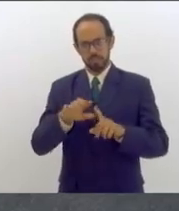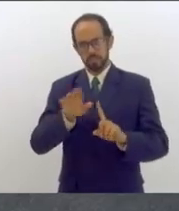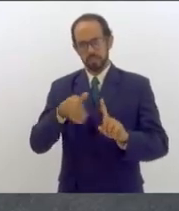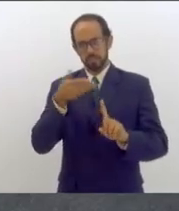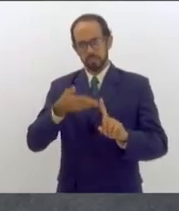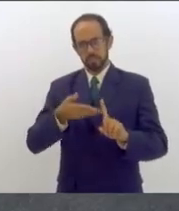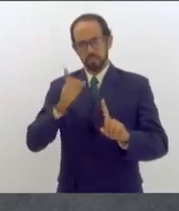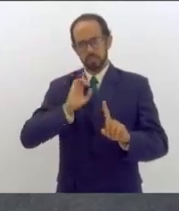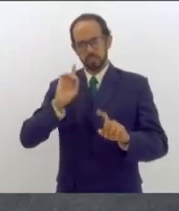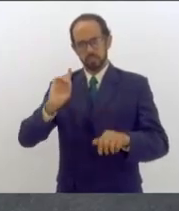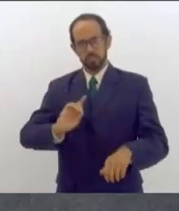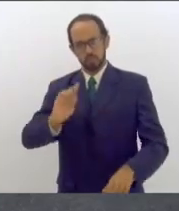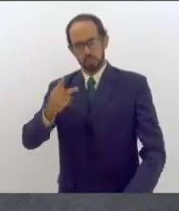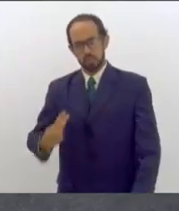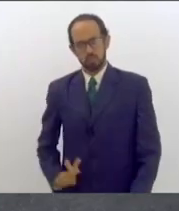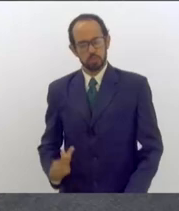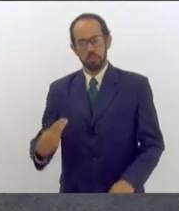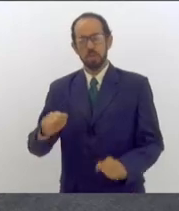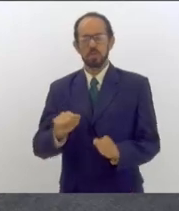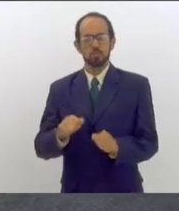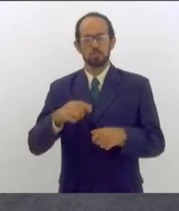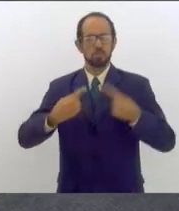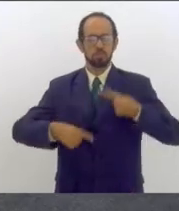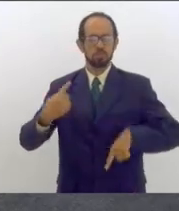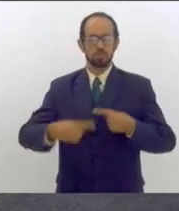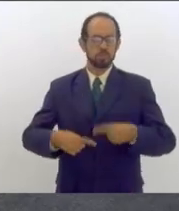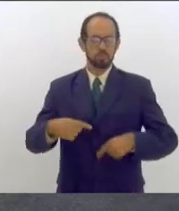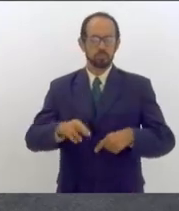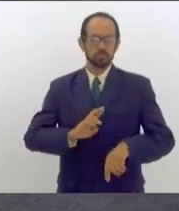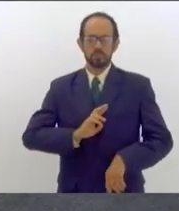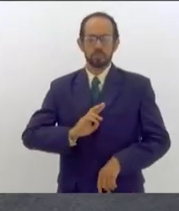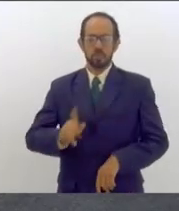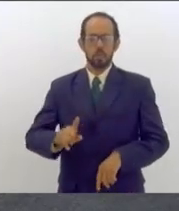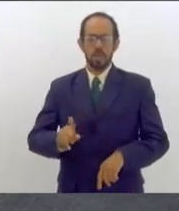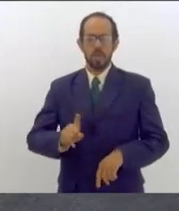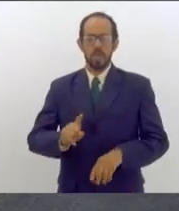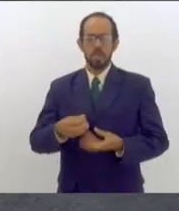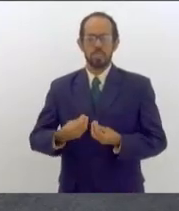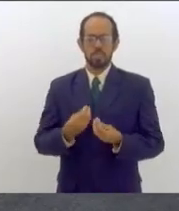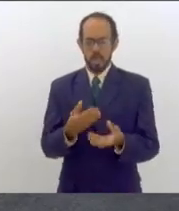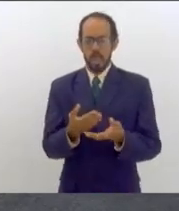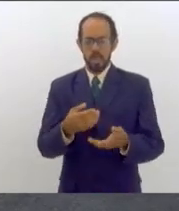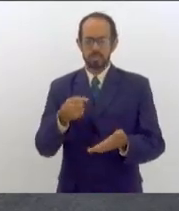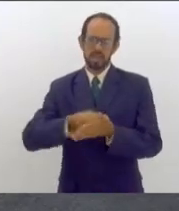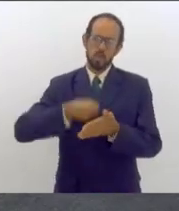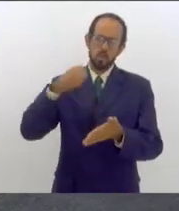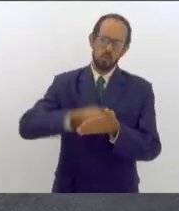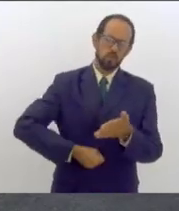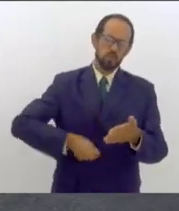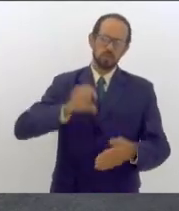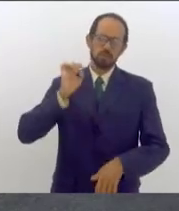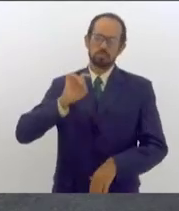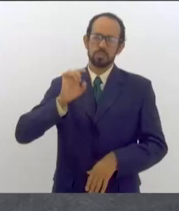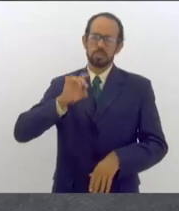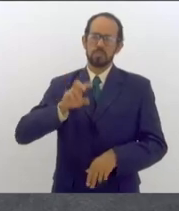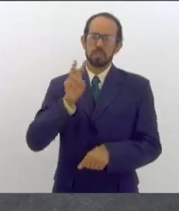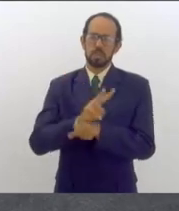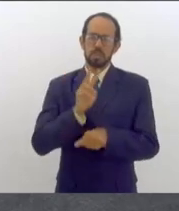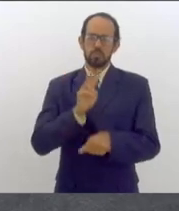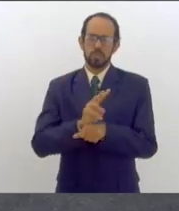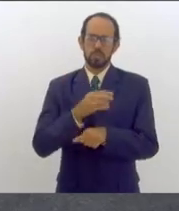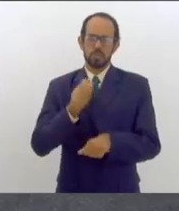humana e dos Direitos Humanos uma política que não traga a luta especial pela defesa da vida